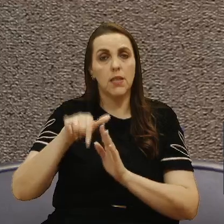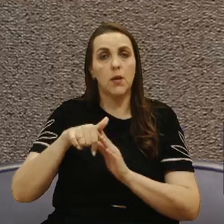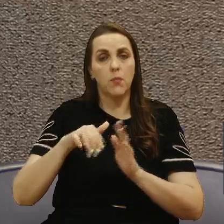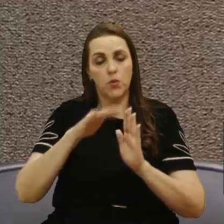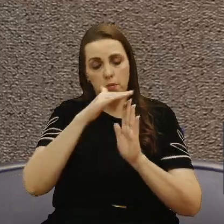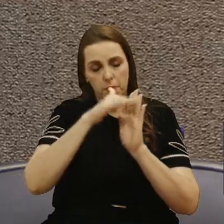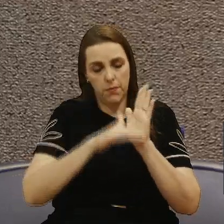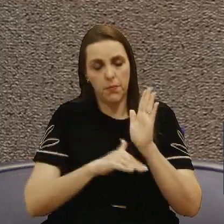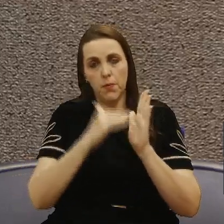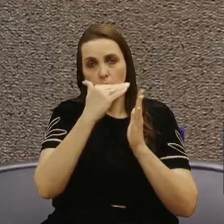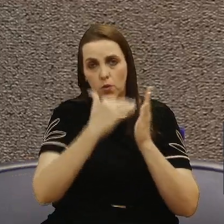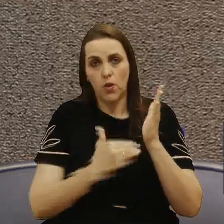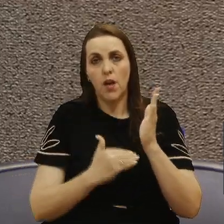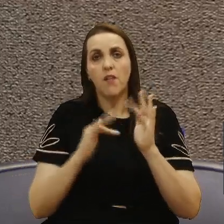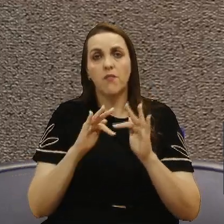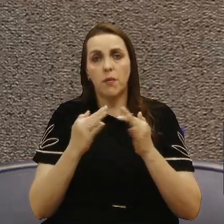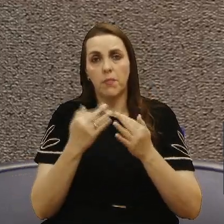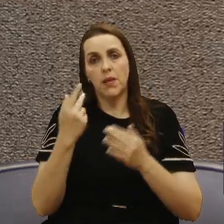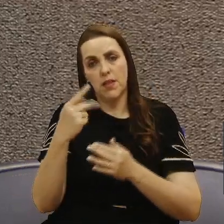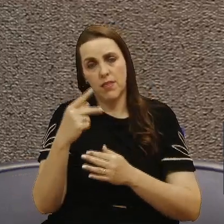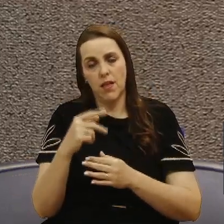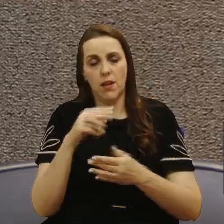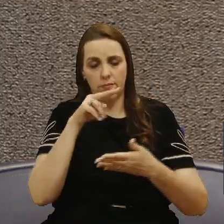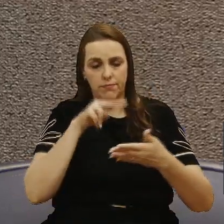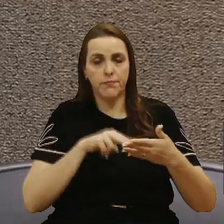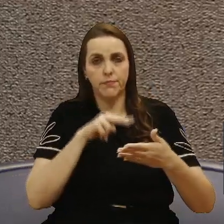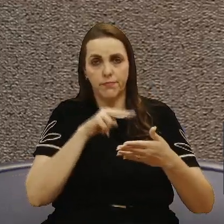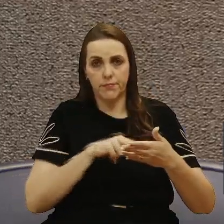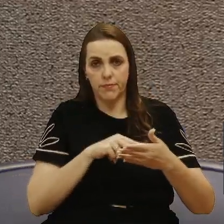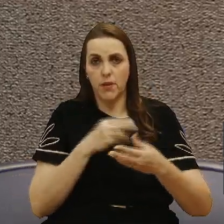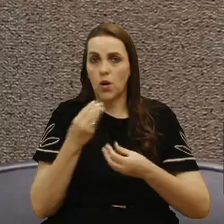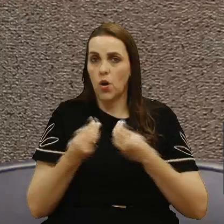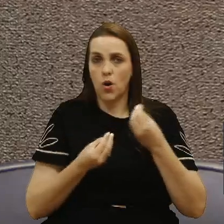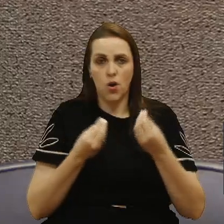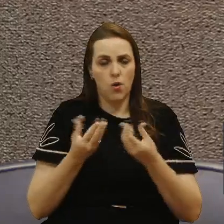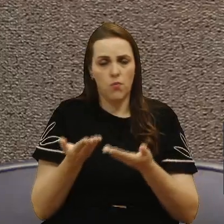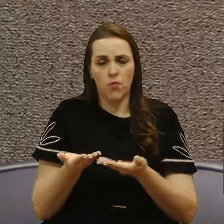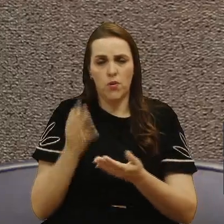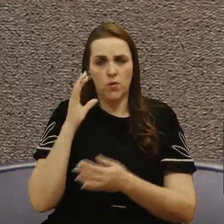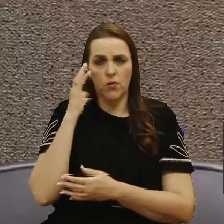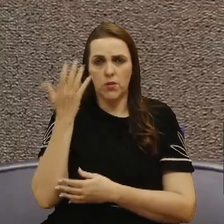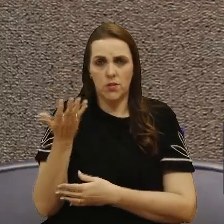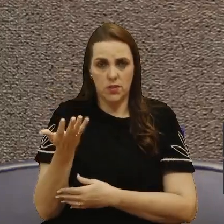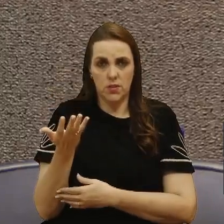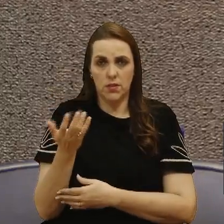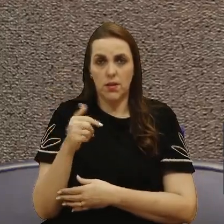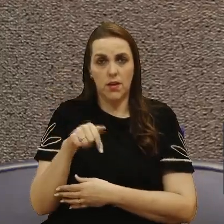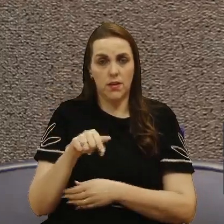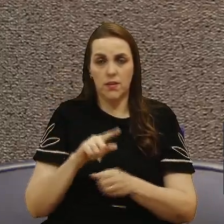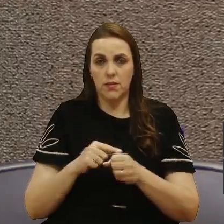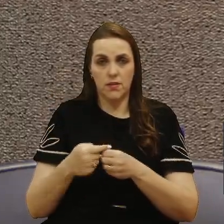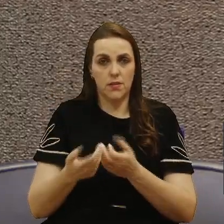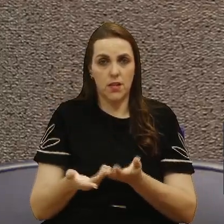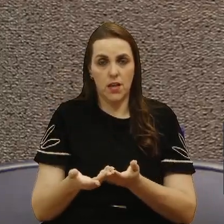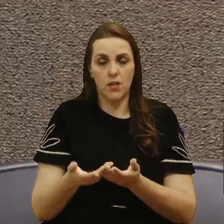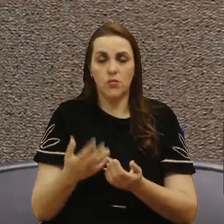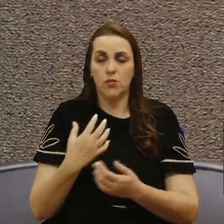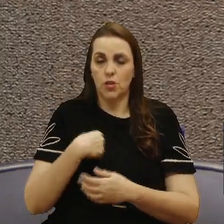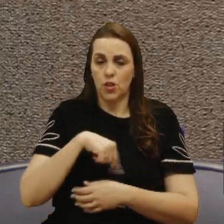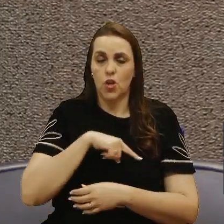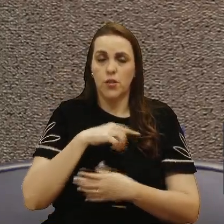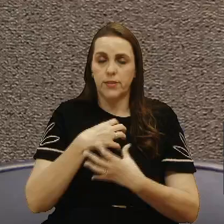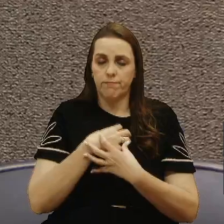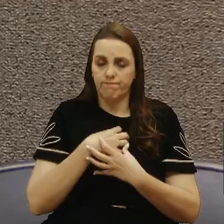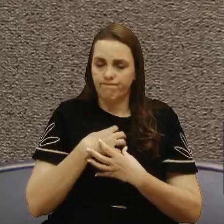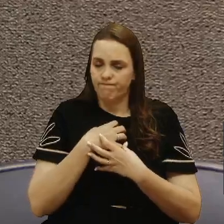através da família da Milianes. Então, situações como essa não podem acontecer na nossa cidade. Nos deixou